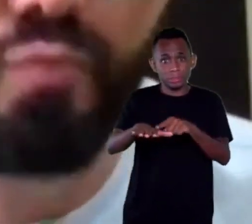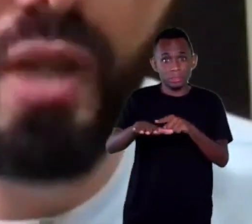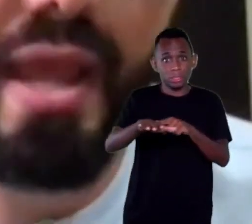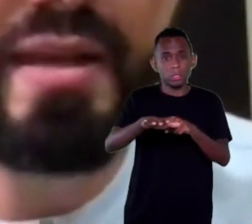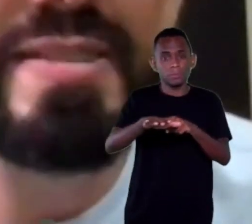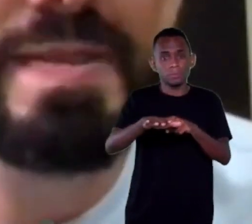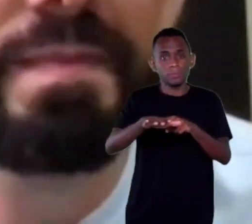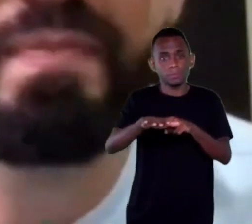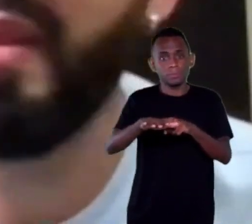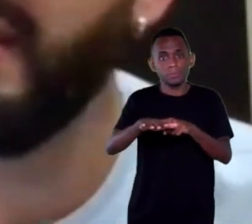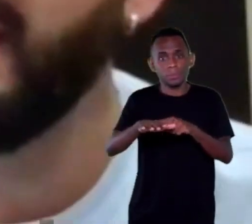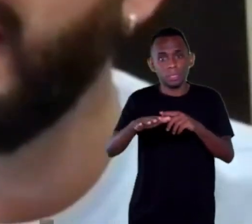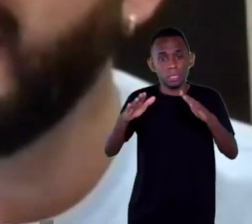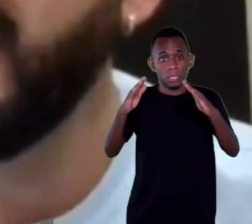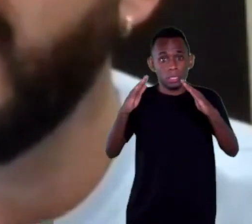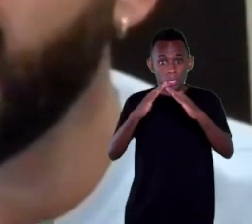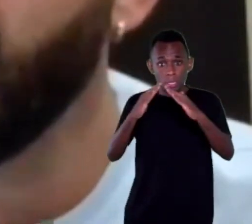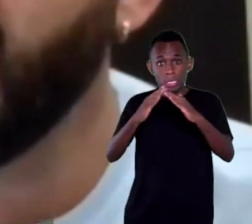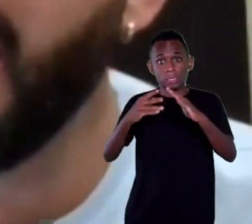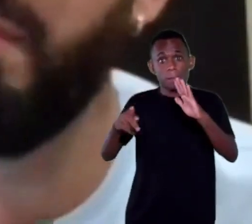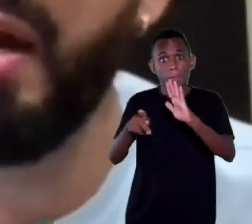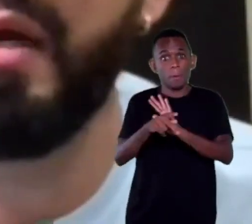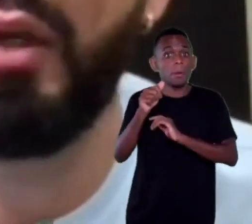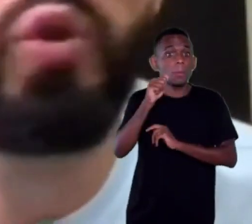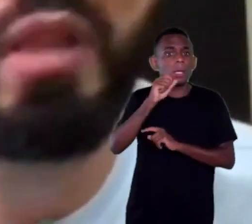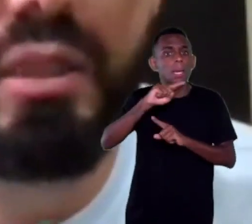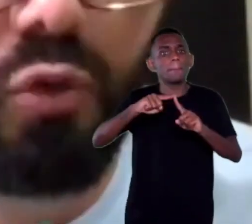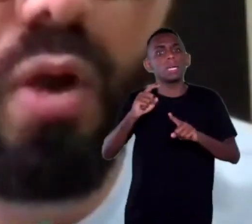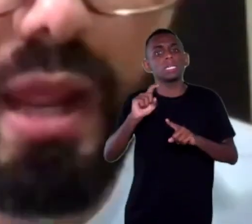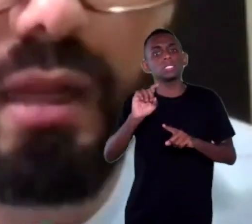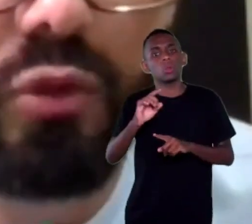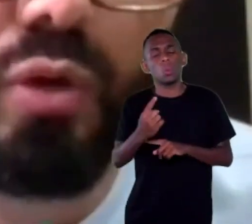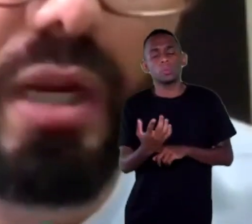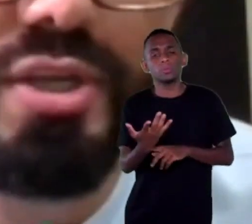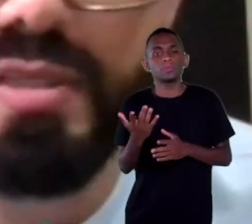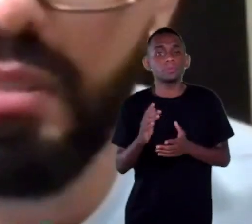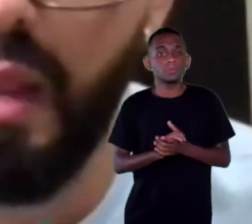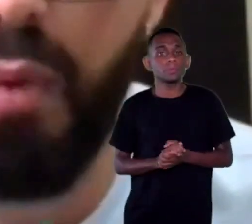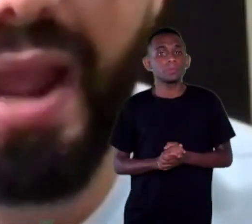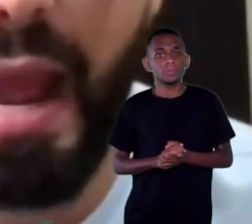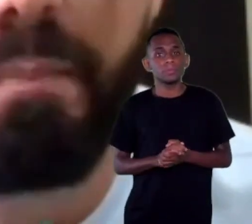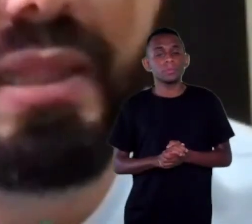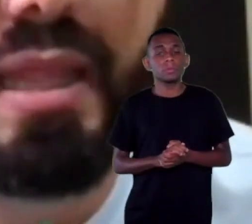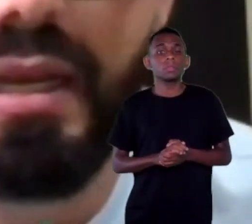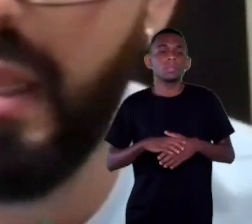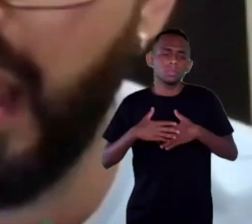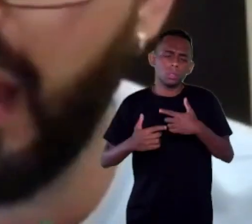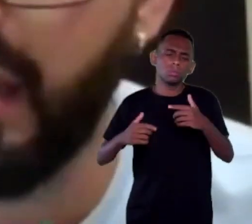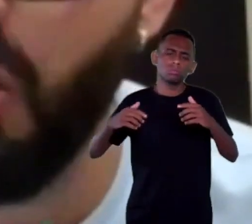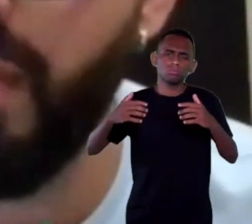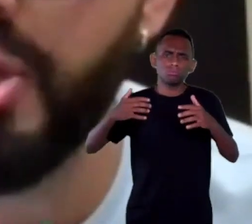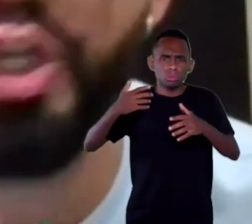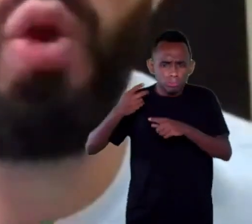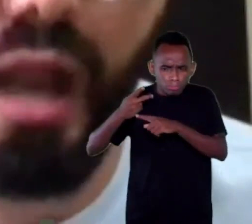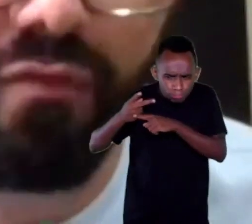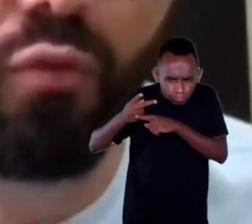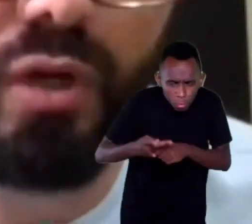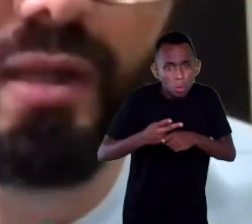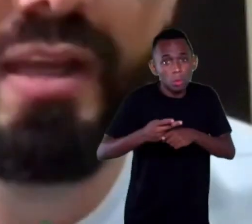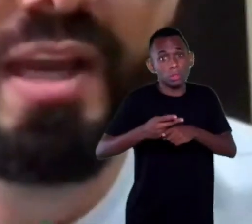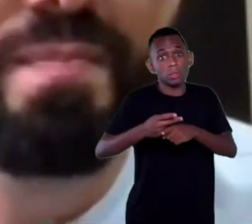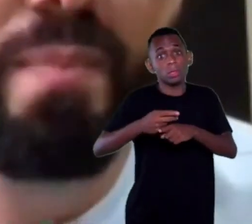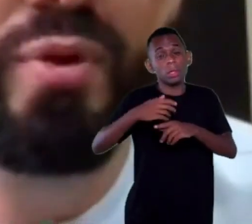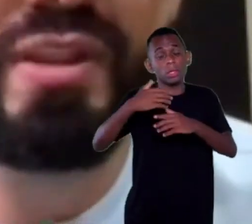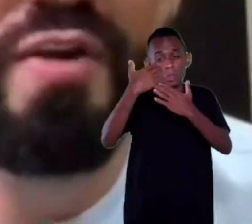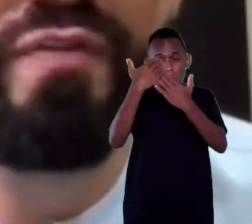casa só de mulheres, e ele acaba lutando com ela durante esse tempo. A capa dele é até uma